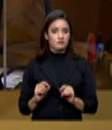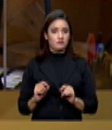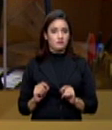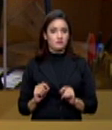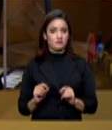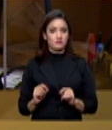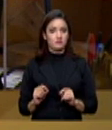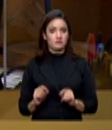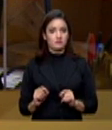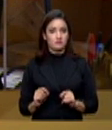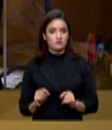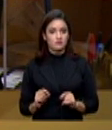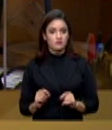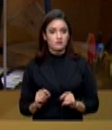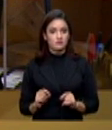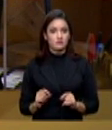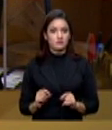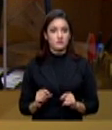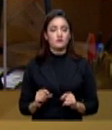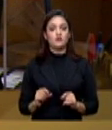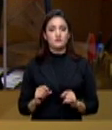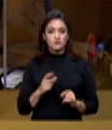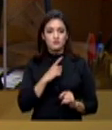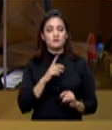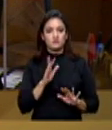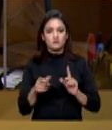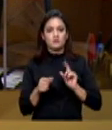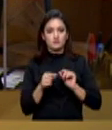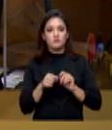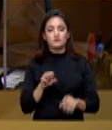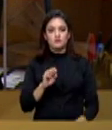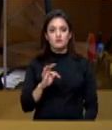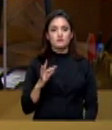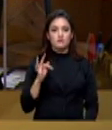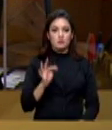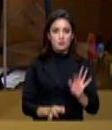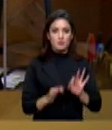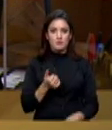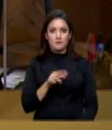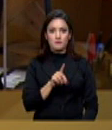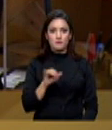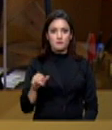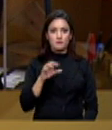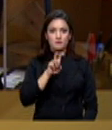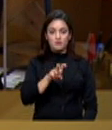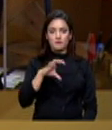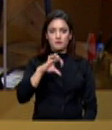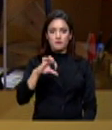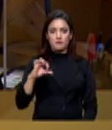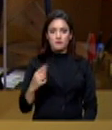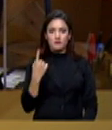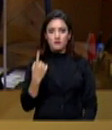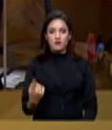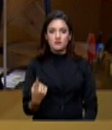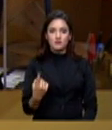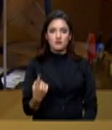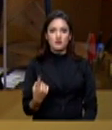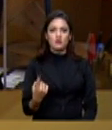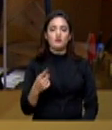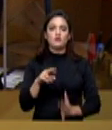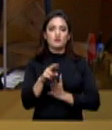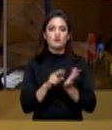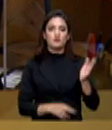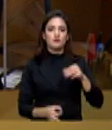vigor a proposta já foi reconhecida pelo supremo no julgamento da Adi 59 relatoria da ministra Cármen